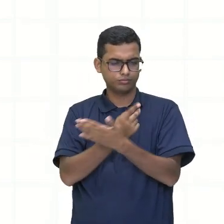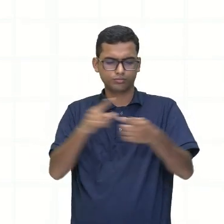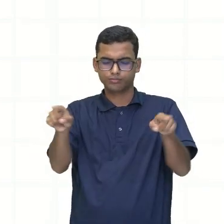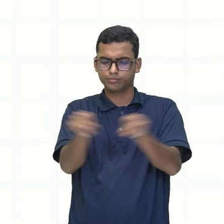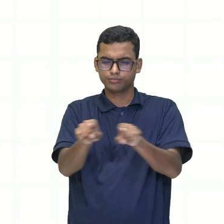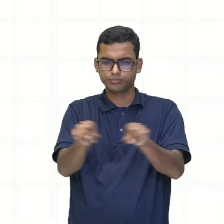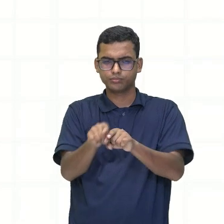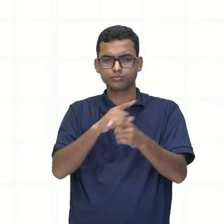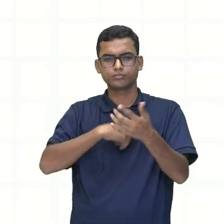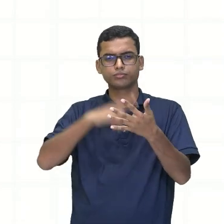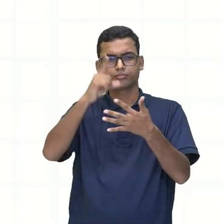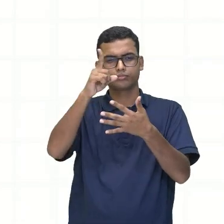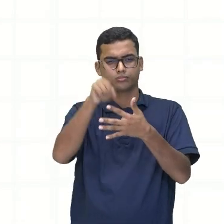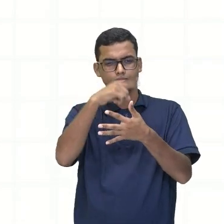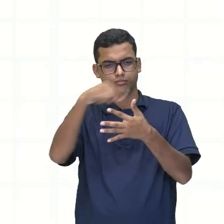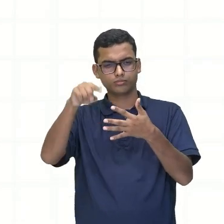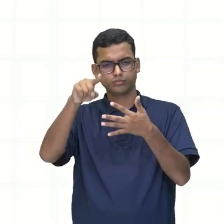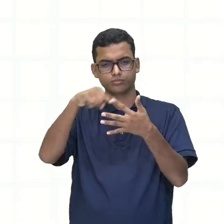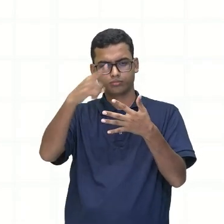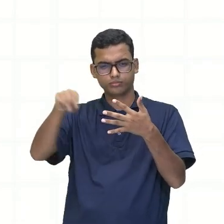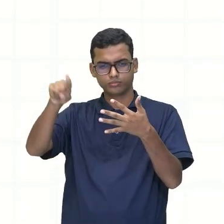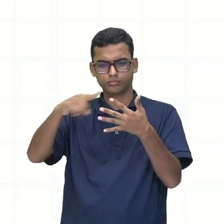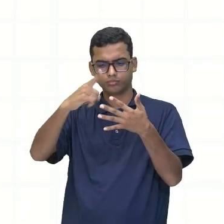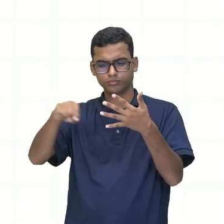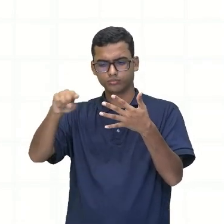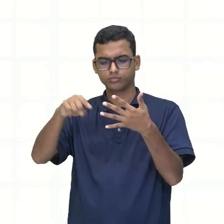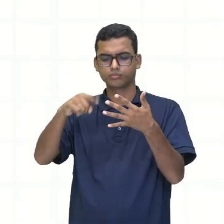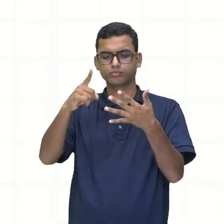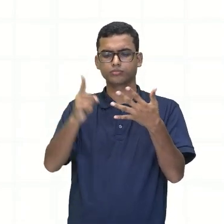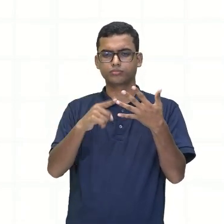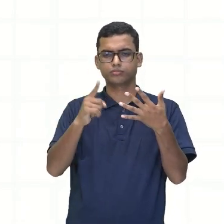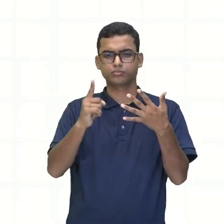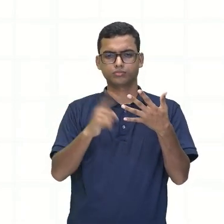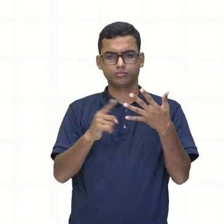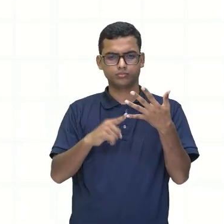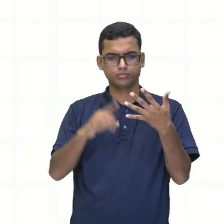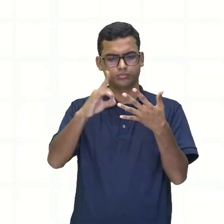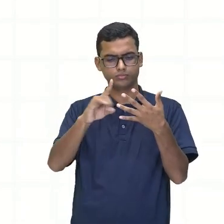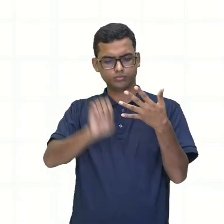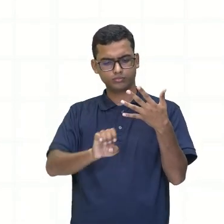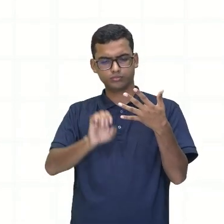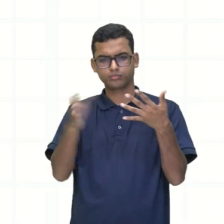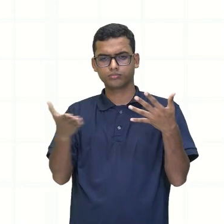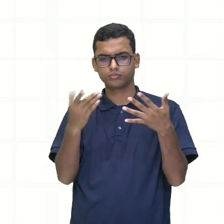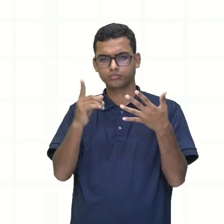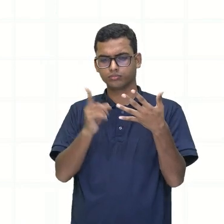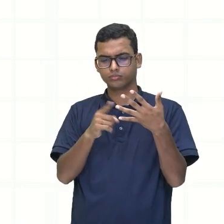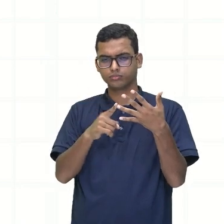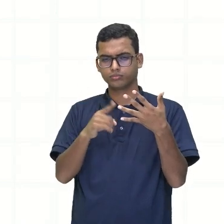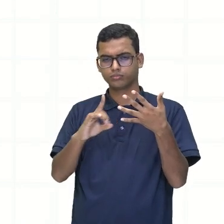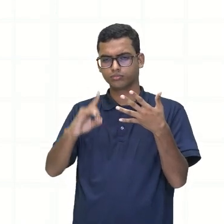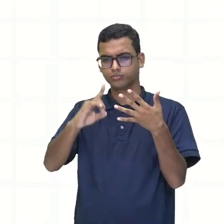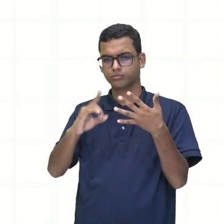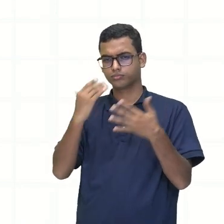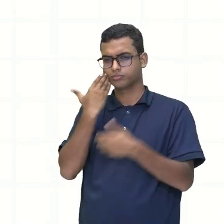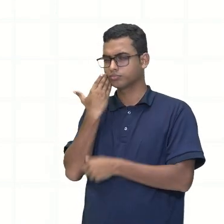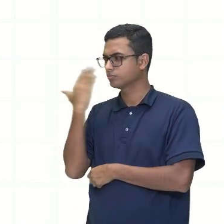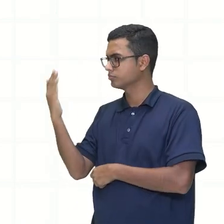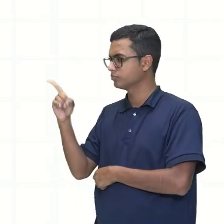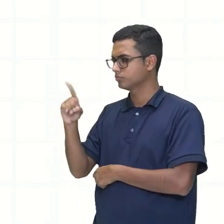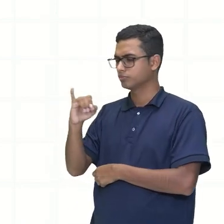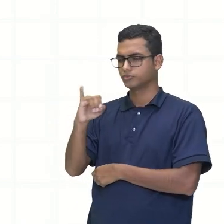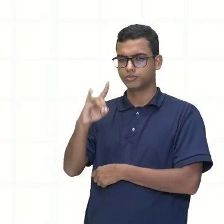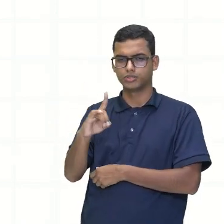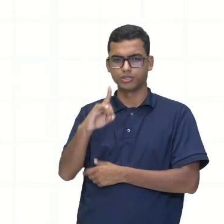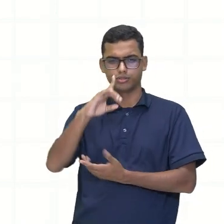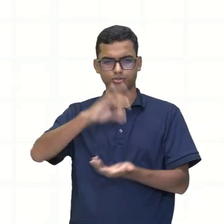tenho perguntas, eu não modifico o verbo, tá? Próxima, letra D. Did, está aqui também na